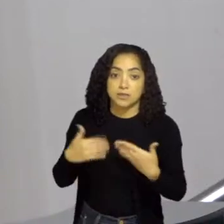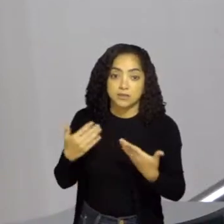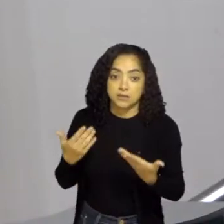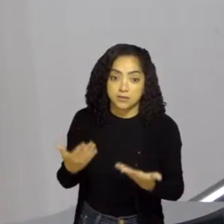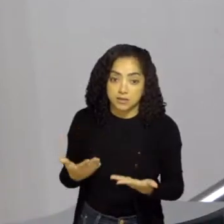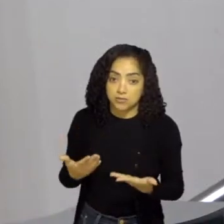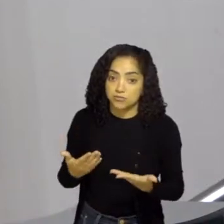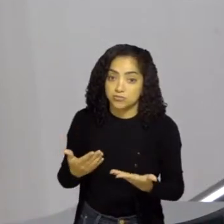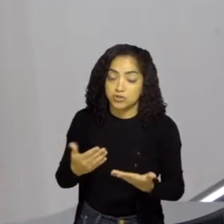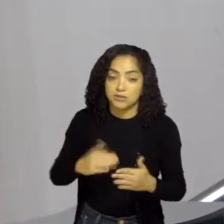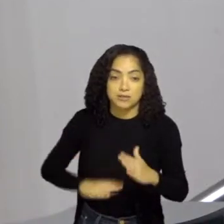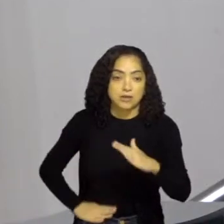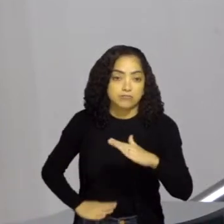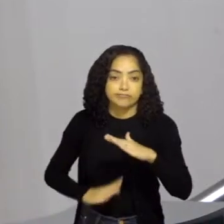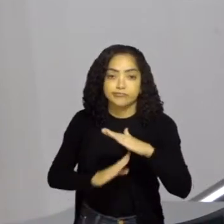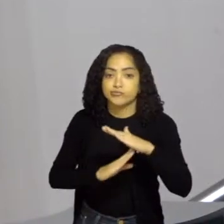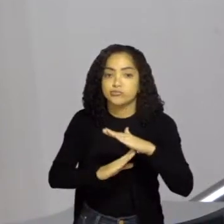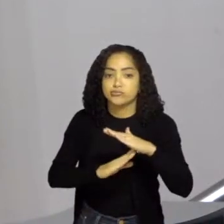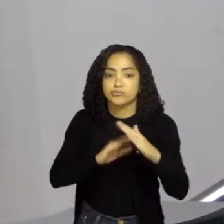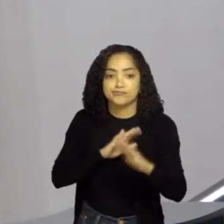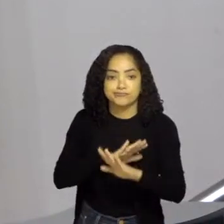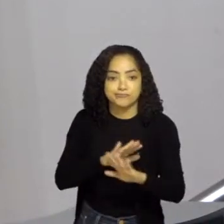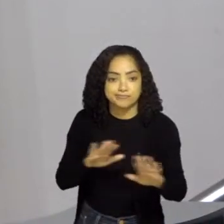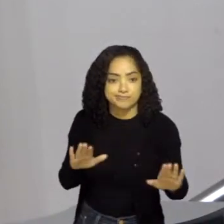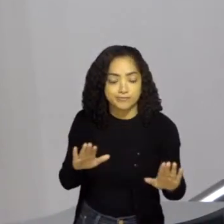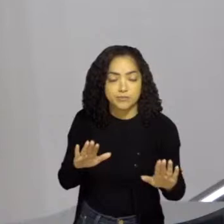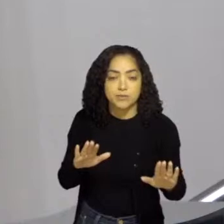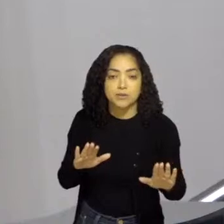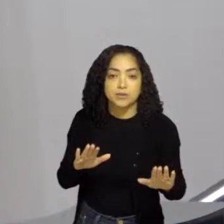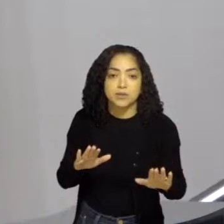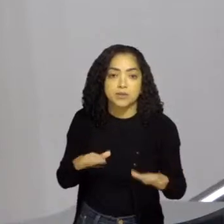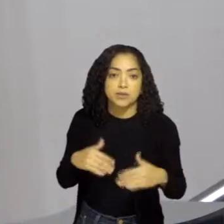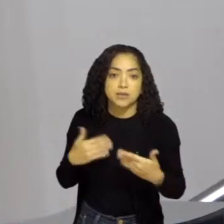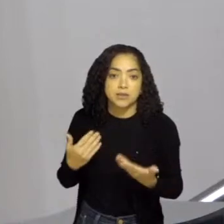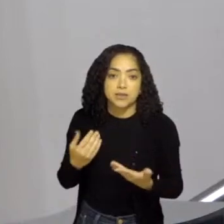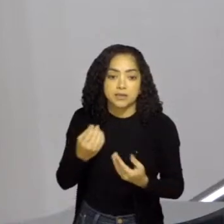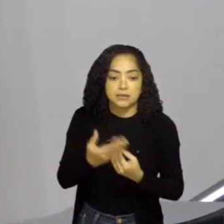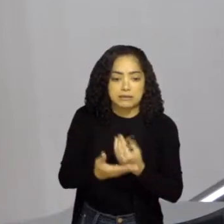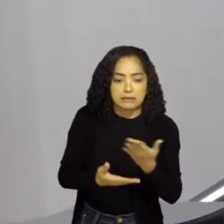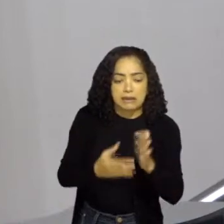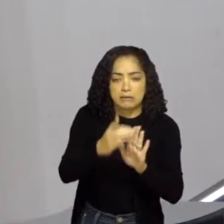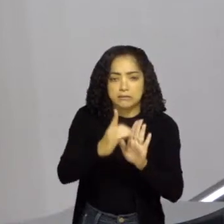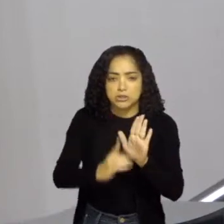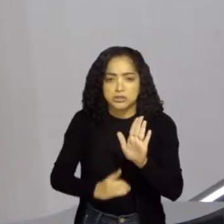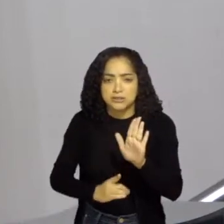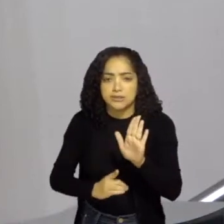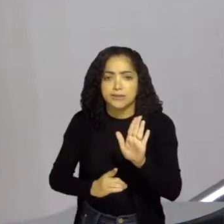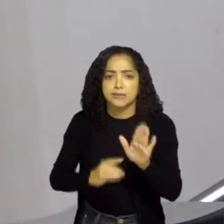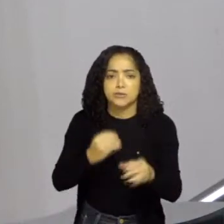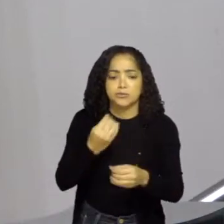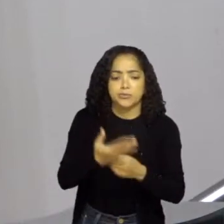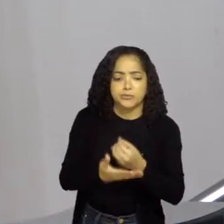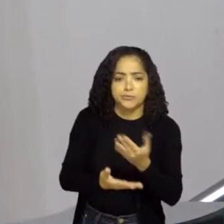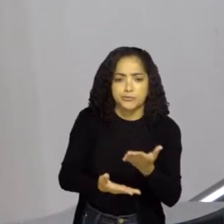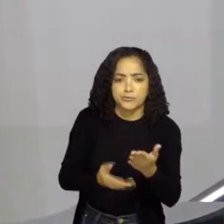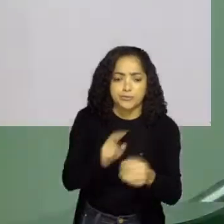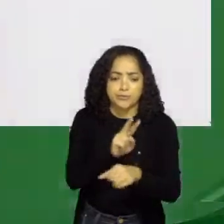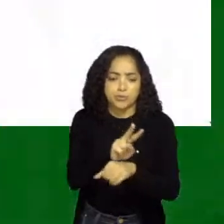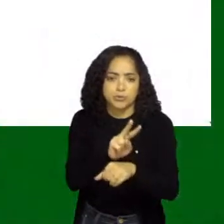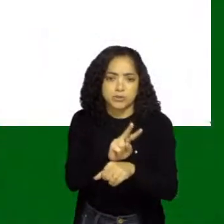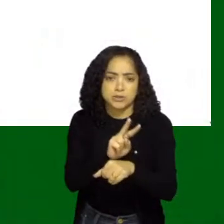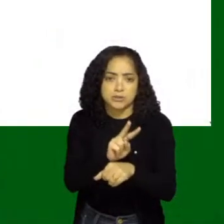no limite. Não se pode dar tanto direito, tanta proteção,